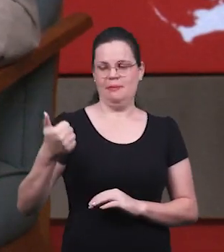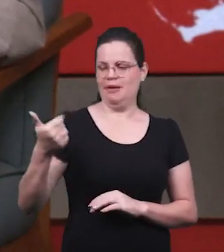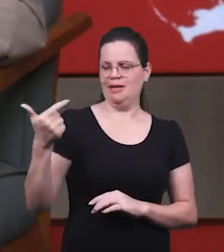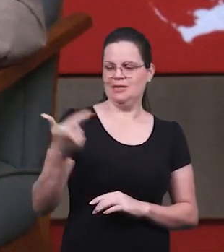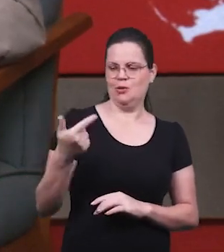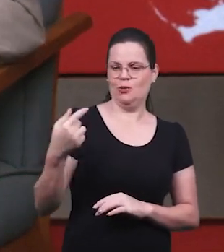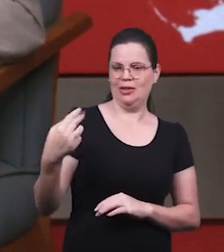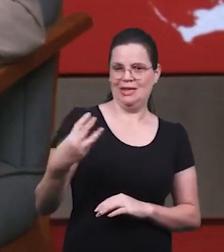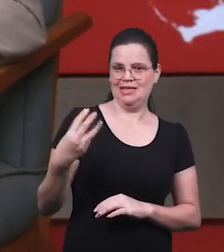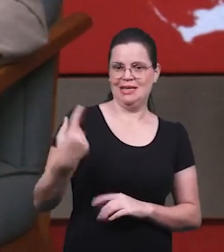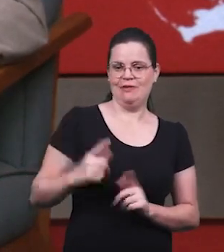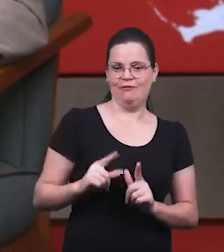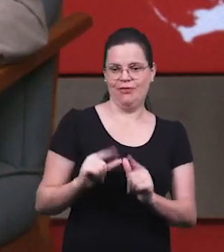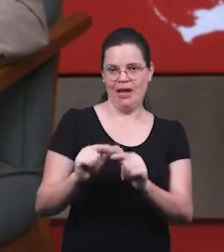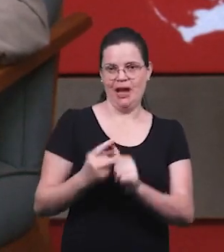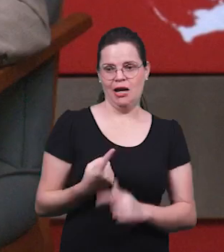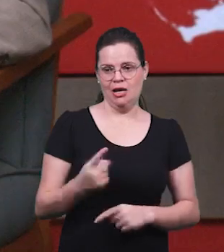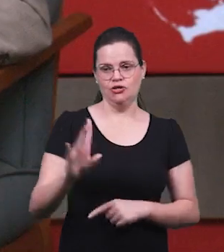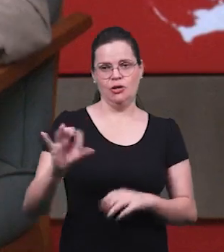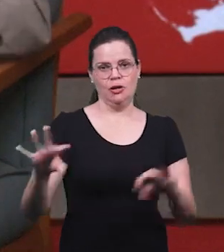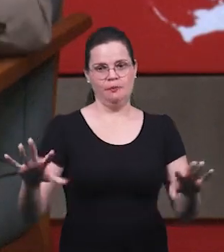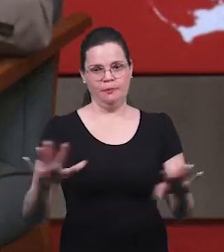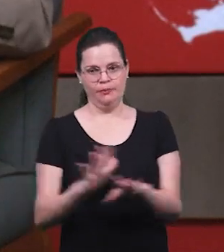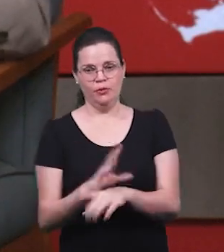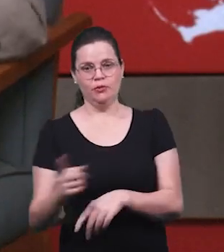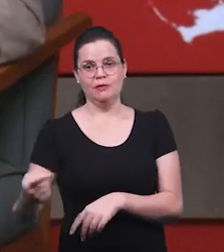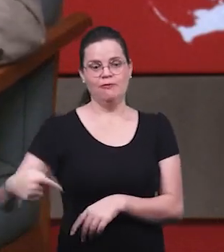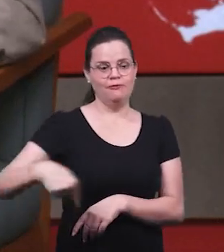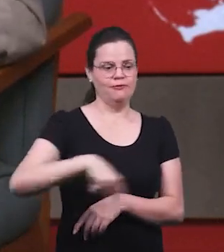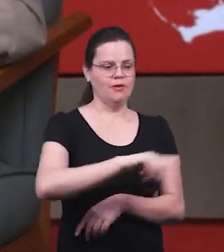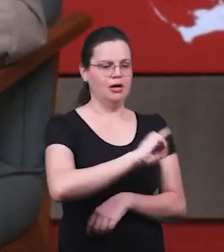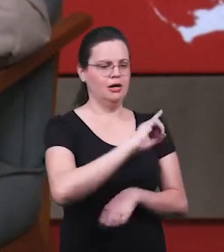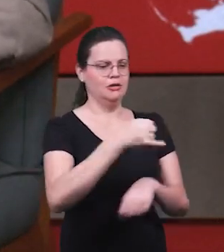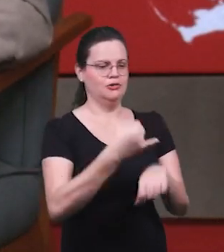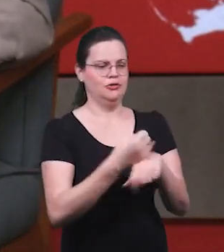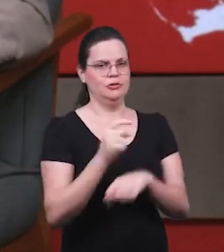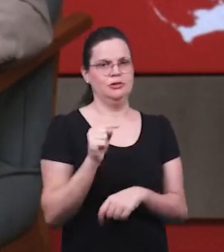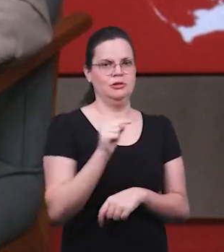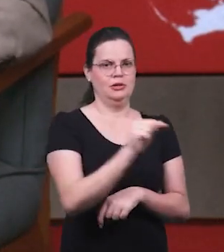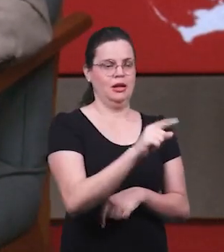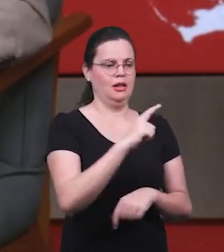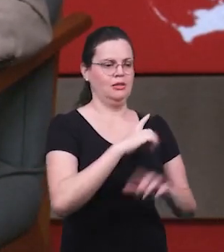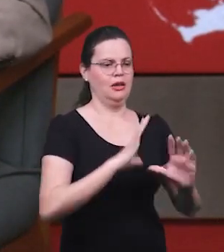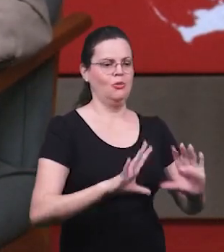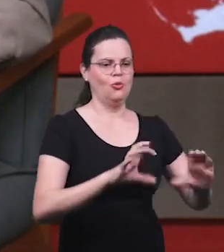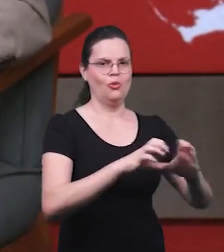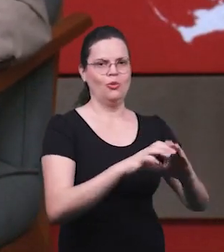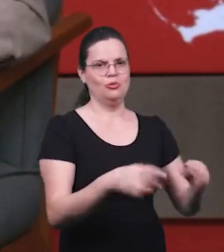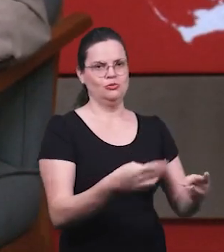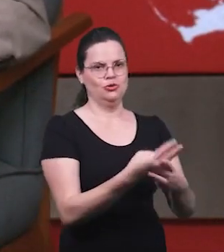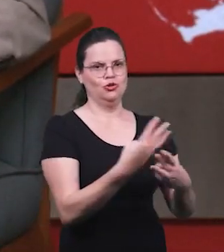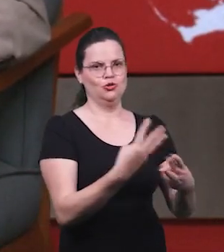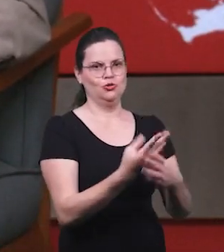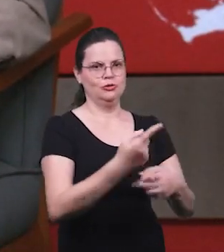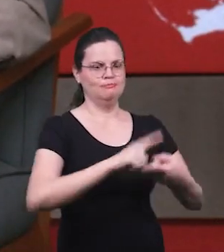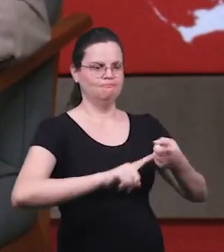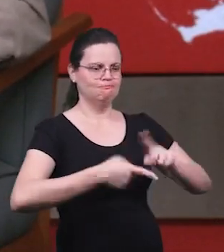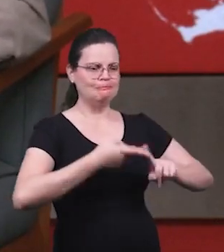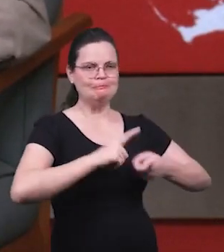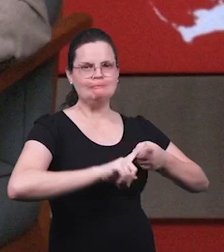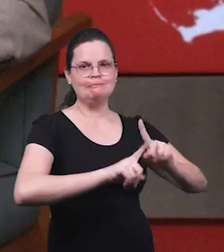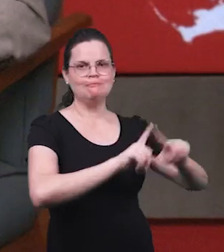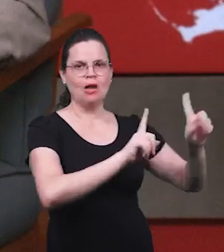depois da terceira viagem dele, o que acontece? Há em Jerusalém um complô contra ele e